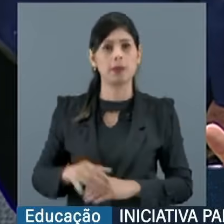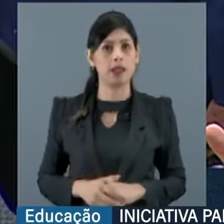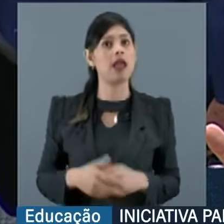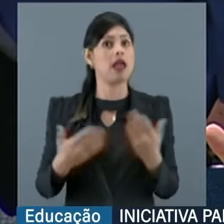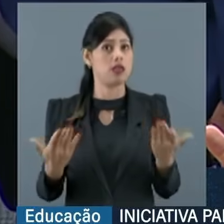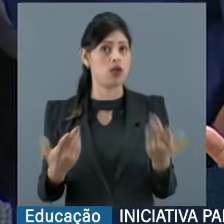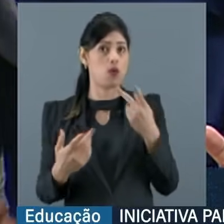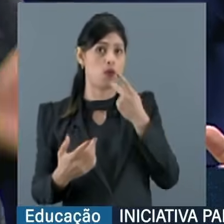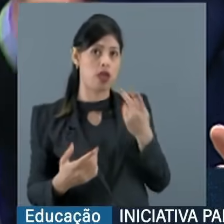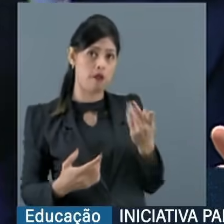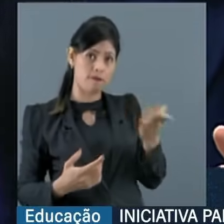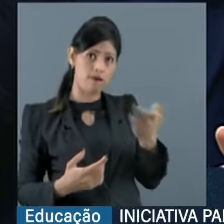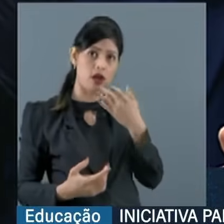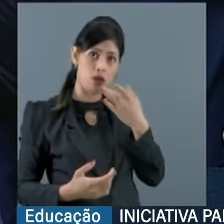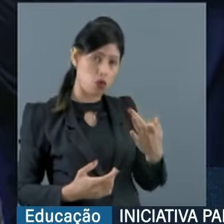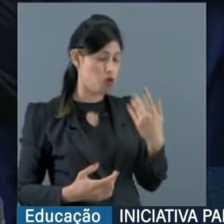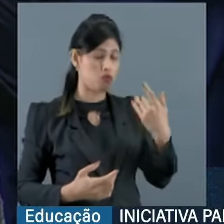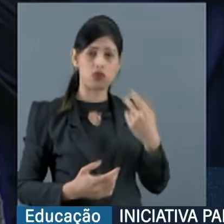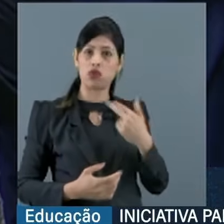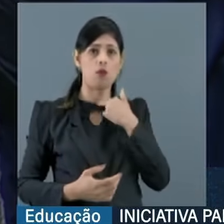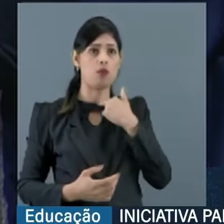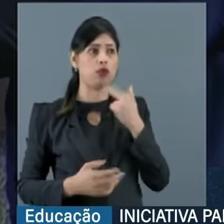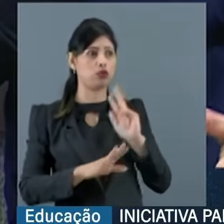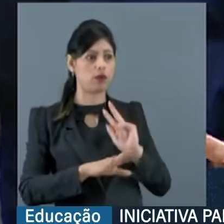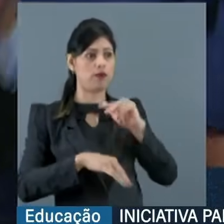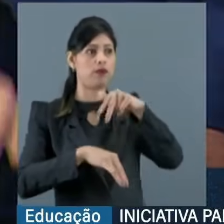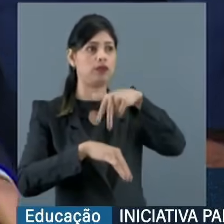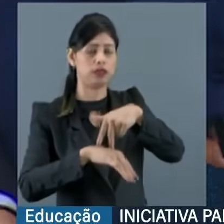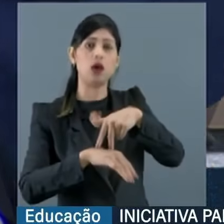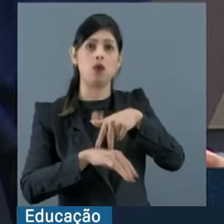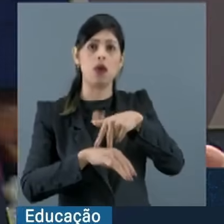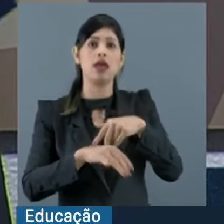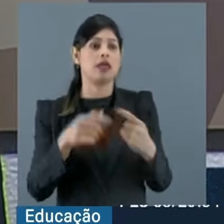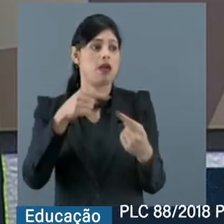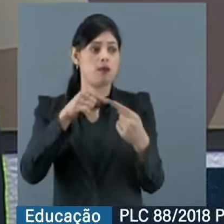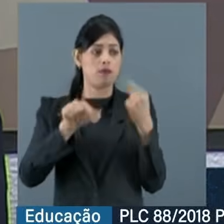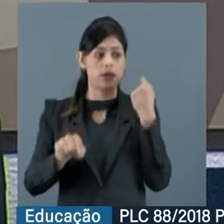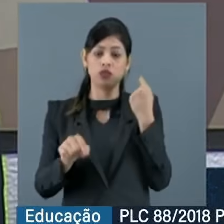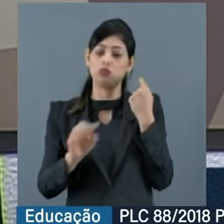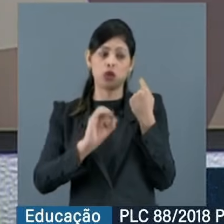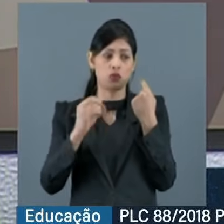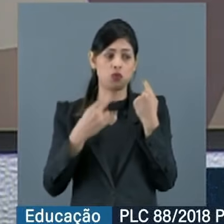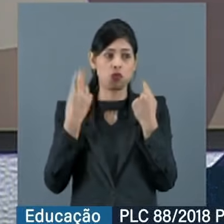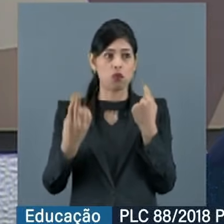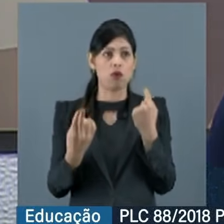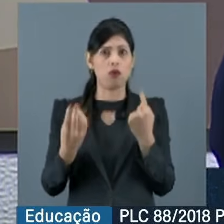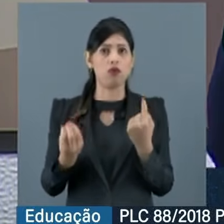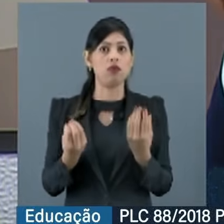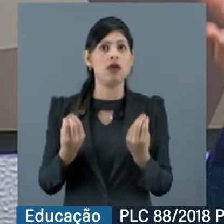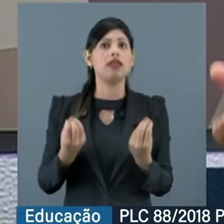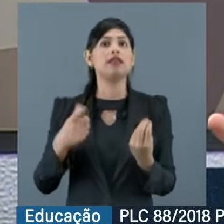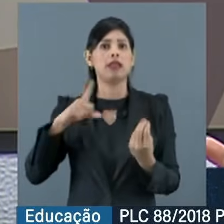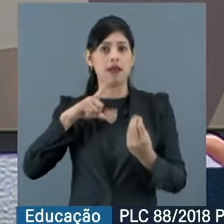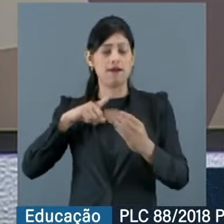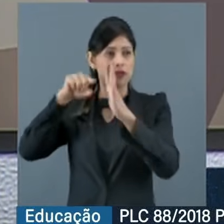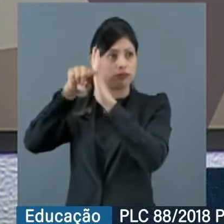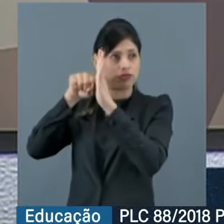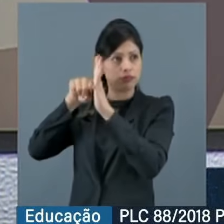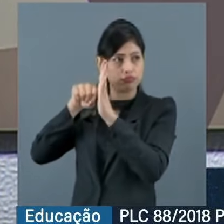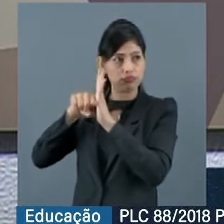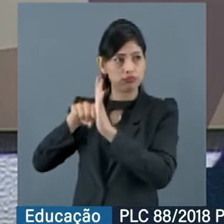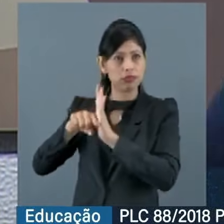não posso me pronunciar, porque isso decorreria impedimento ou suspeição. Então, sobre o inquérito que lá